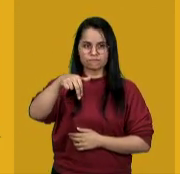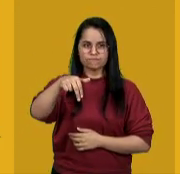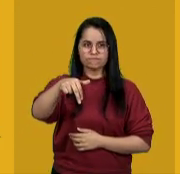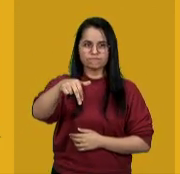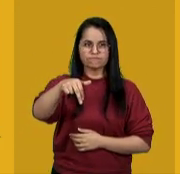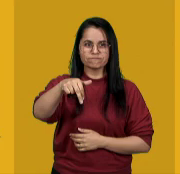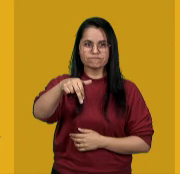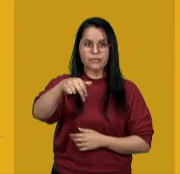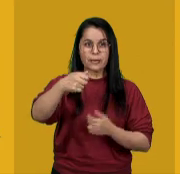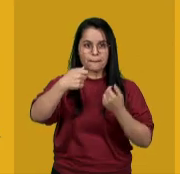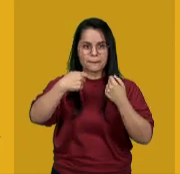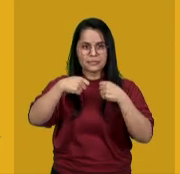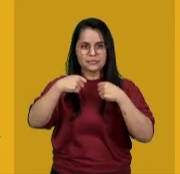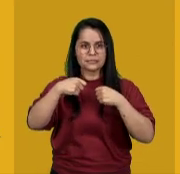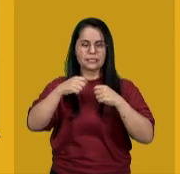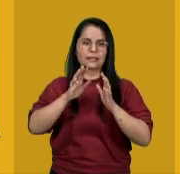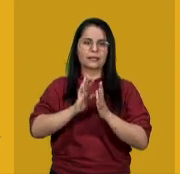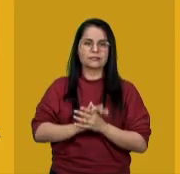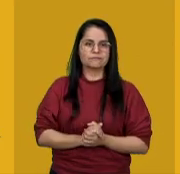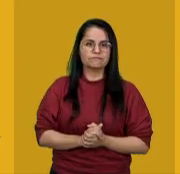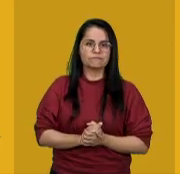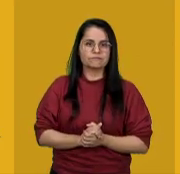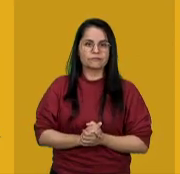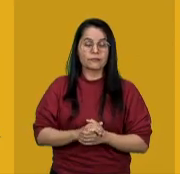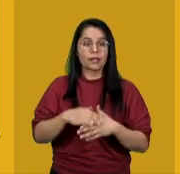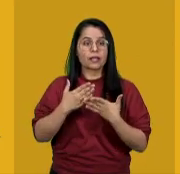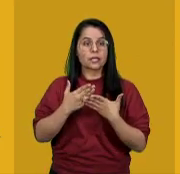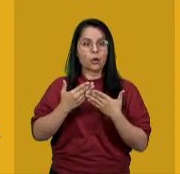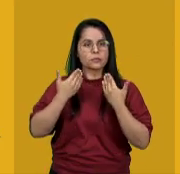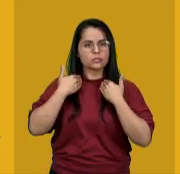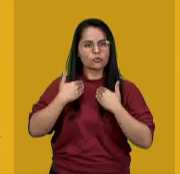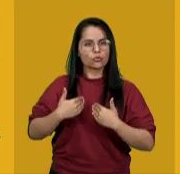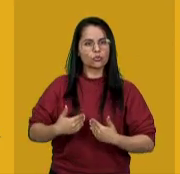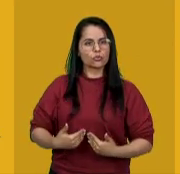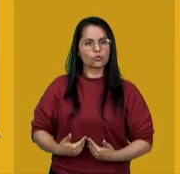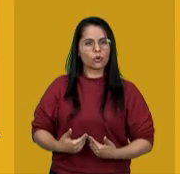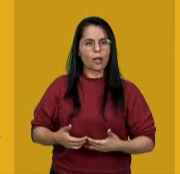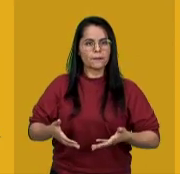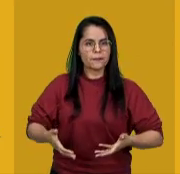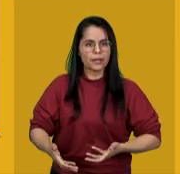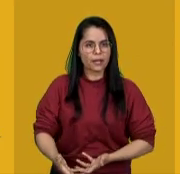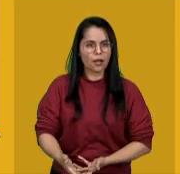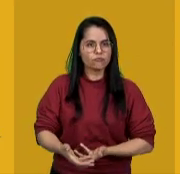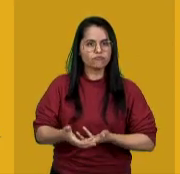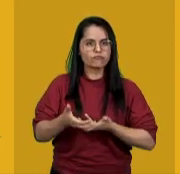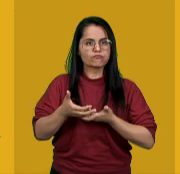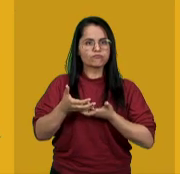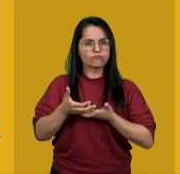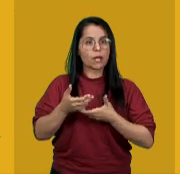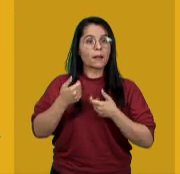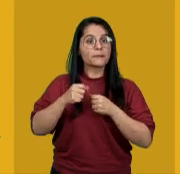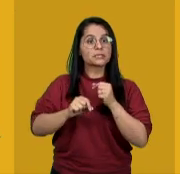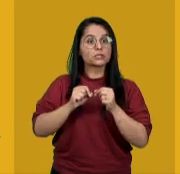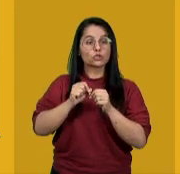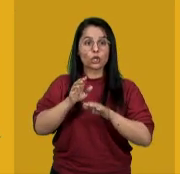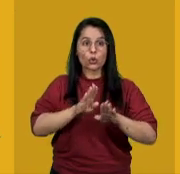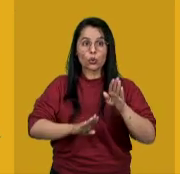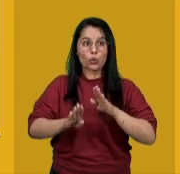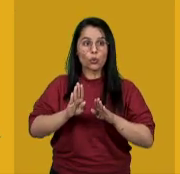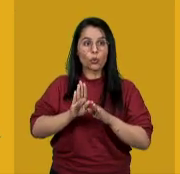erguida, coluna reta. Mantenha essa postura ao apanhar algum objeto no chão,